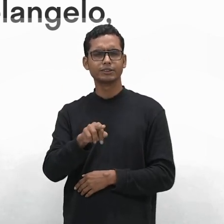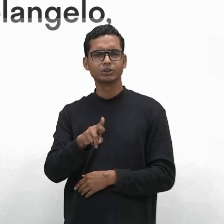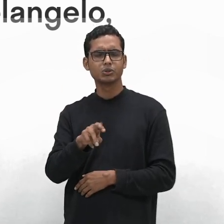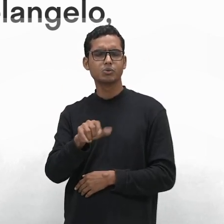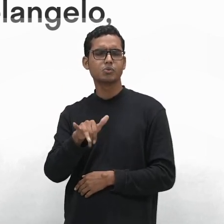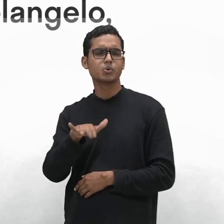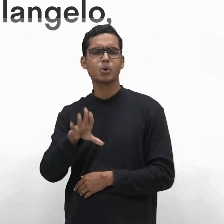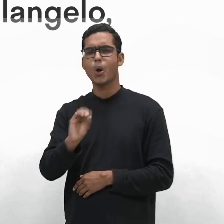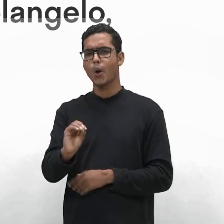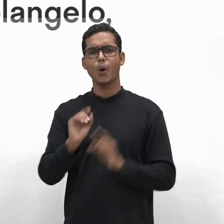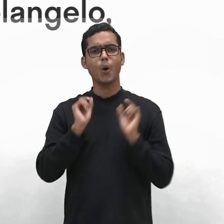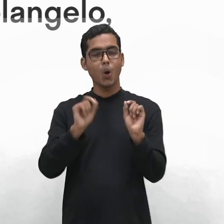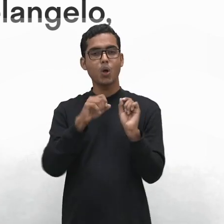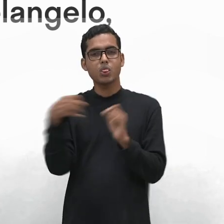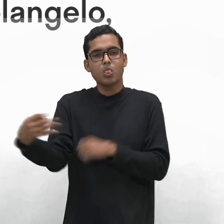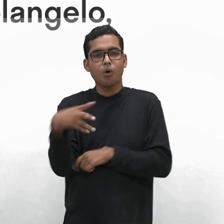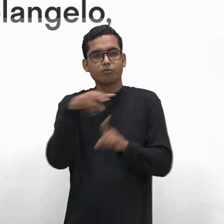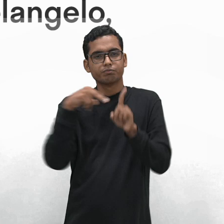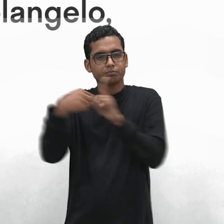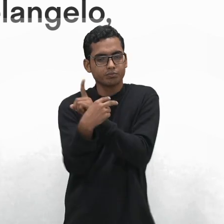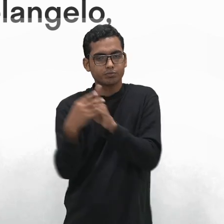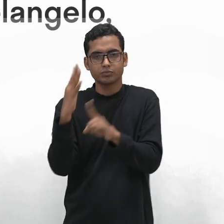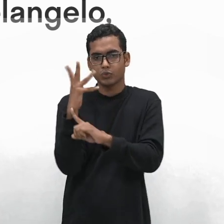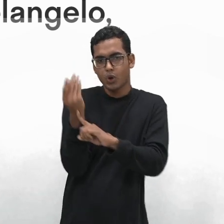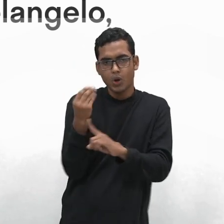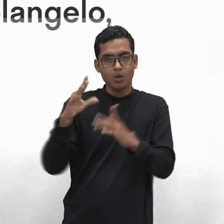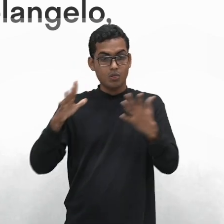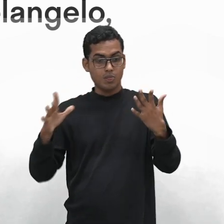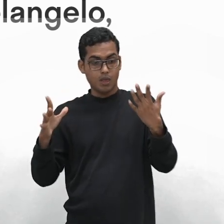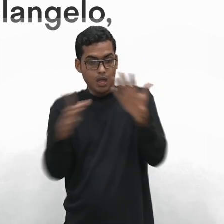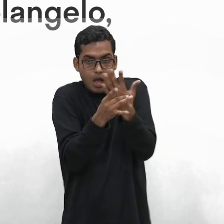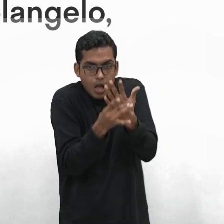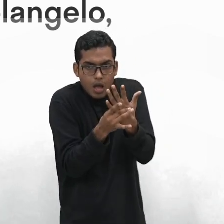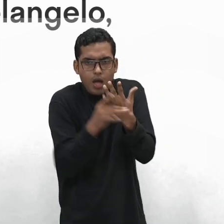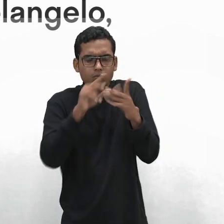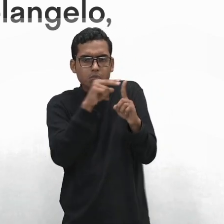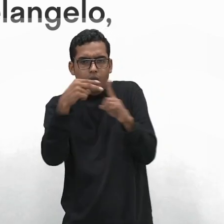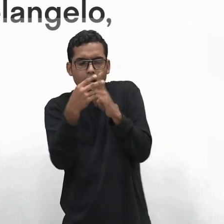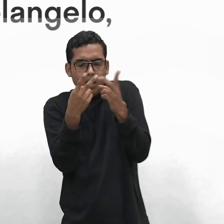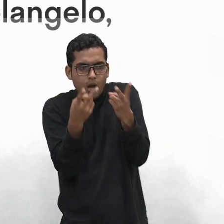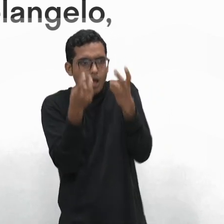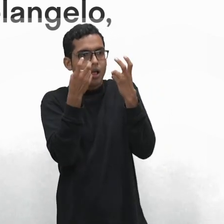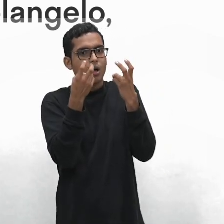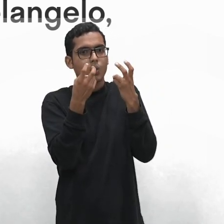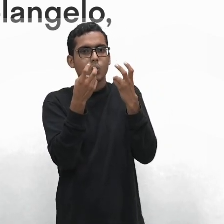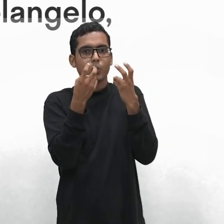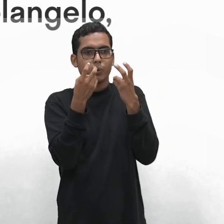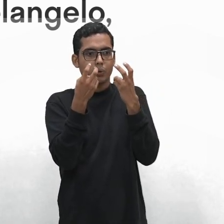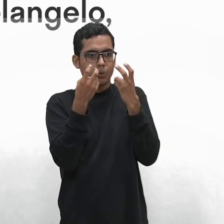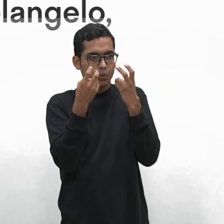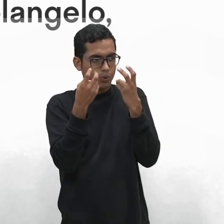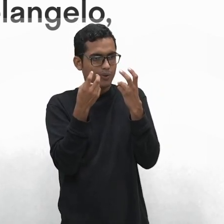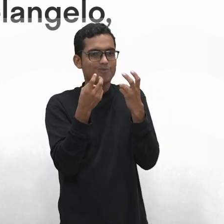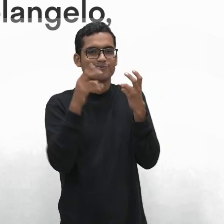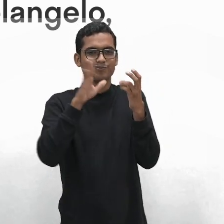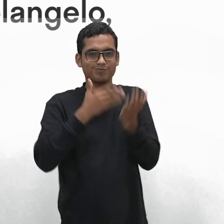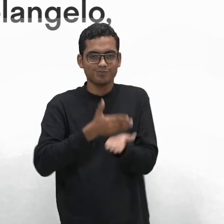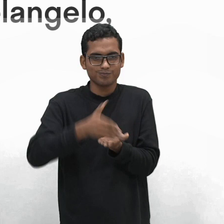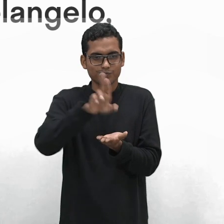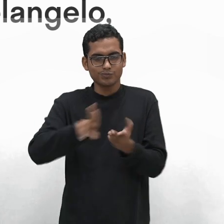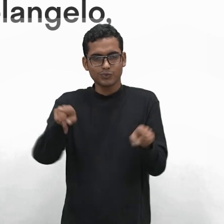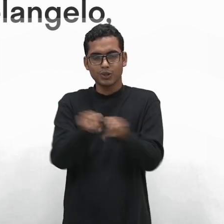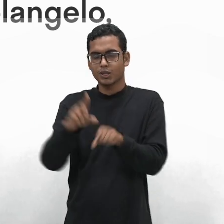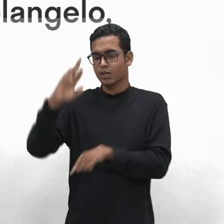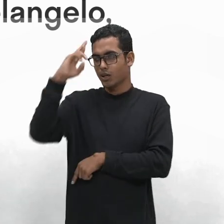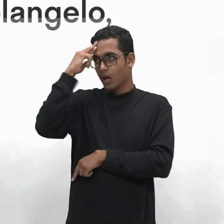seria essa característica do Renascimento? Realismo, perspectiva, que começou a ser utilizada nesse período, ênfase na